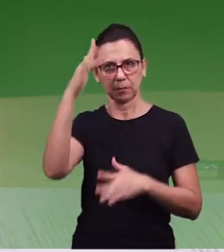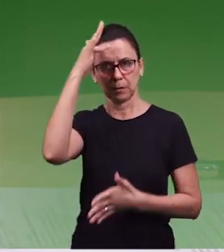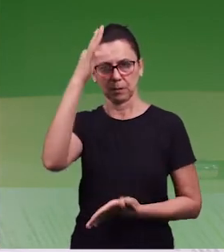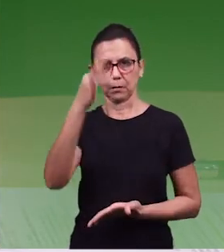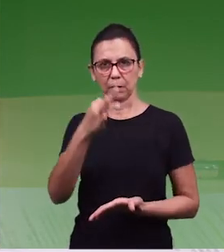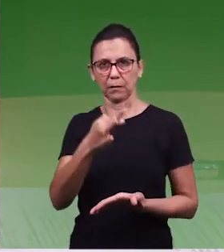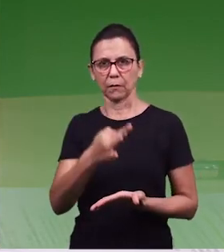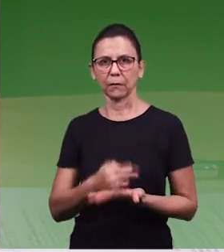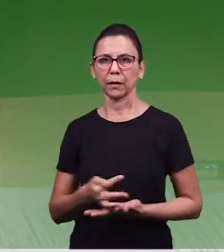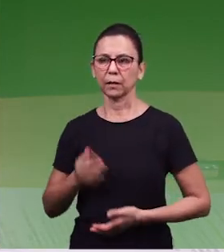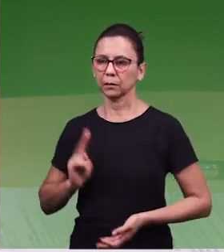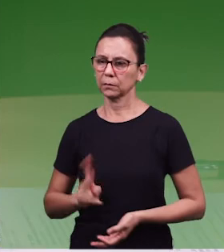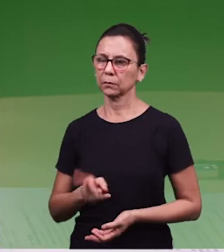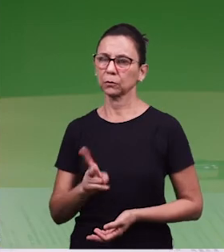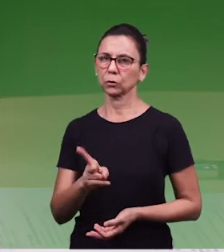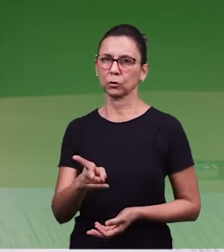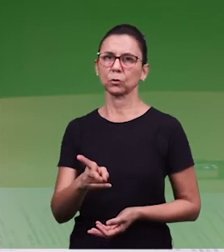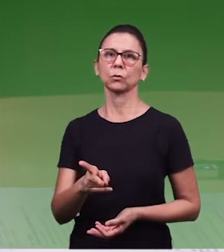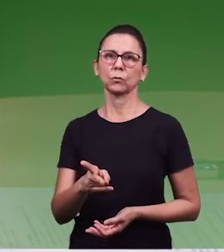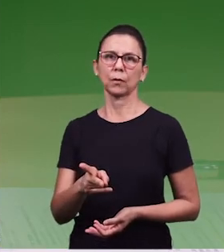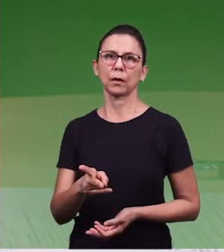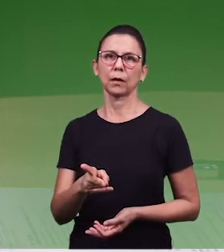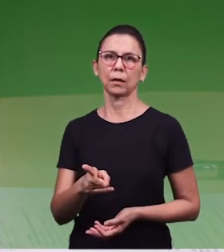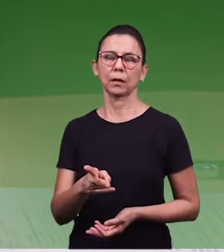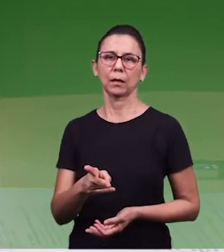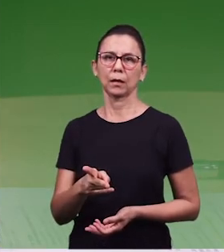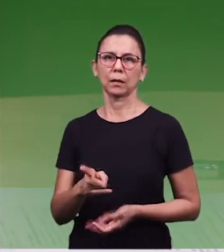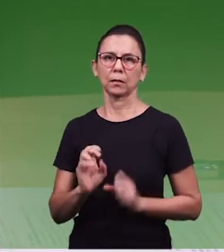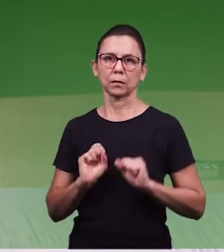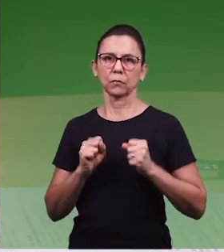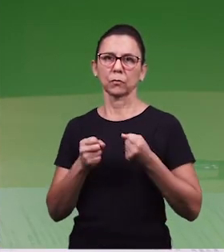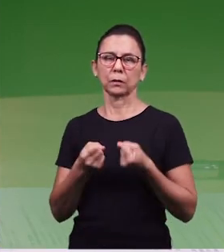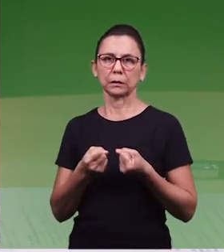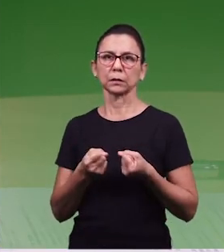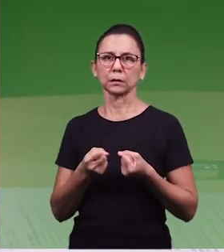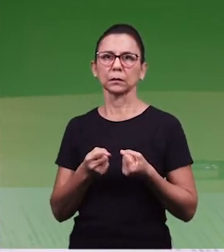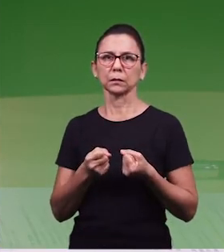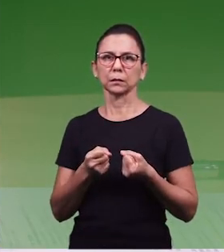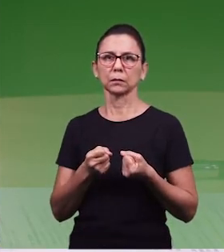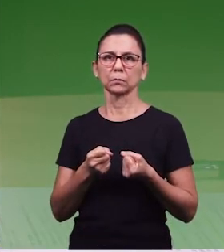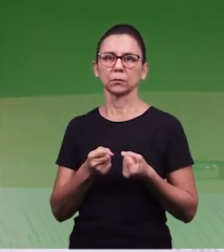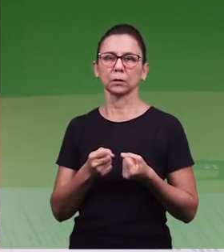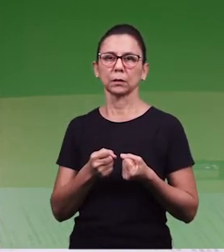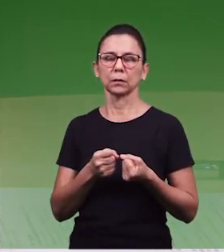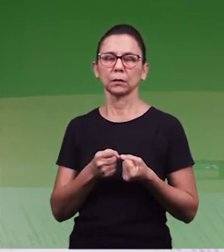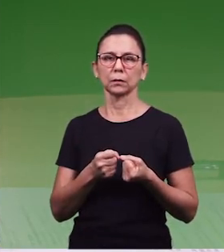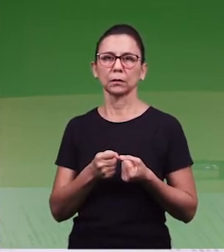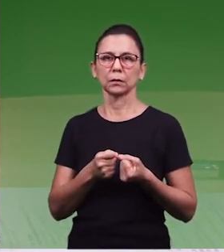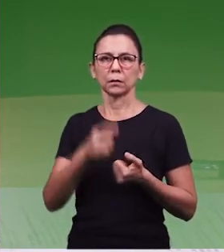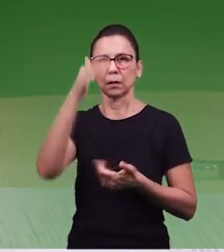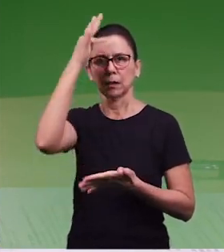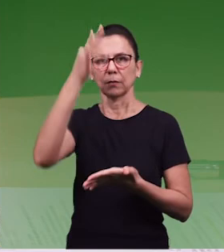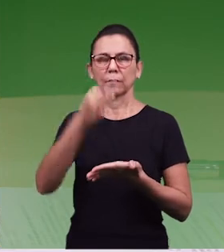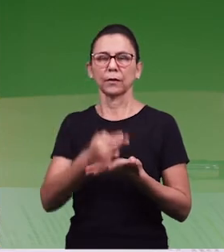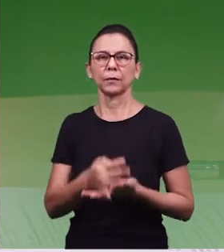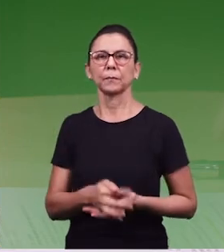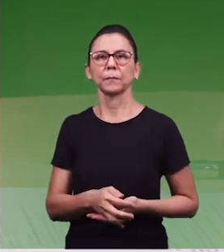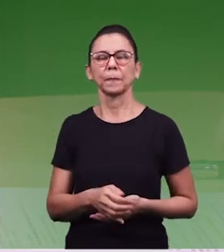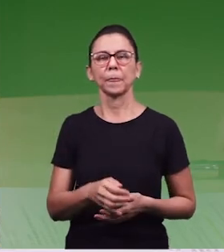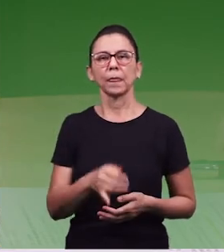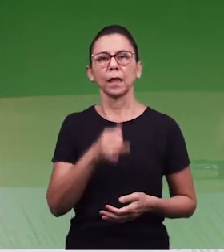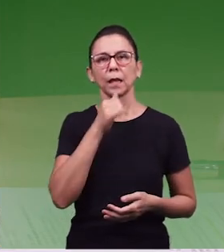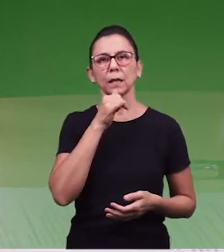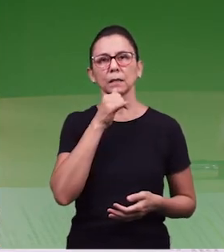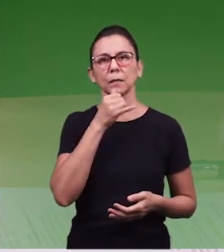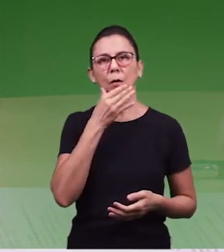do recurso até que o Senhor ouça, né? O caso de Pedro, por exemplo, que ele iria ser entregue naquele mesmo dia, a igreja